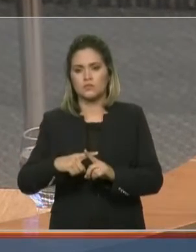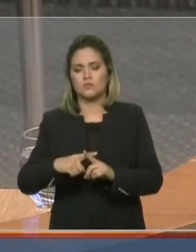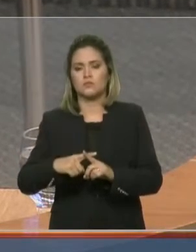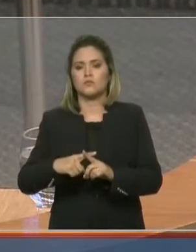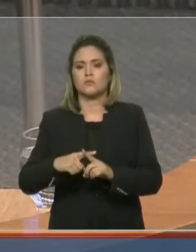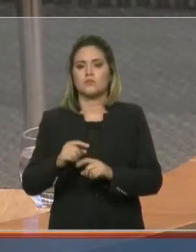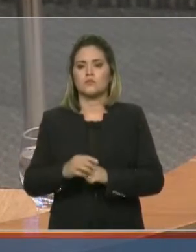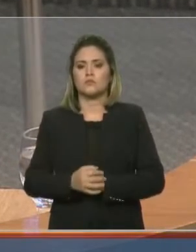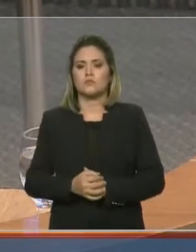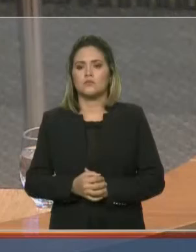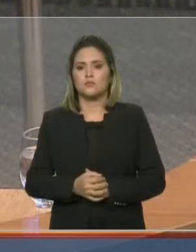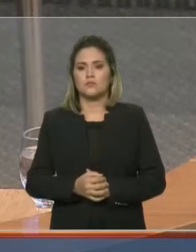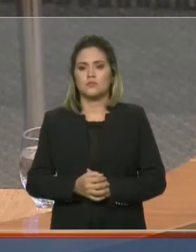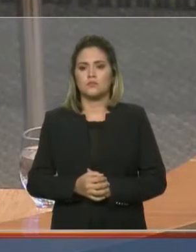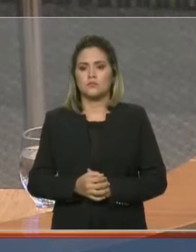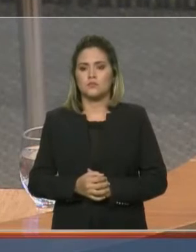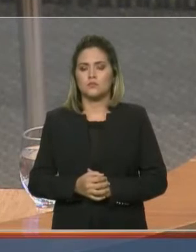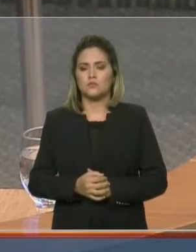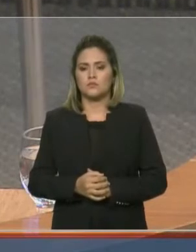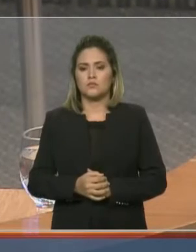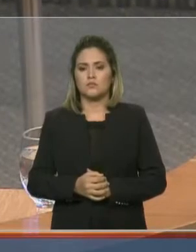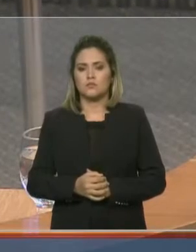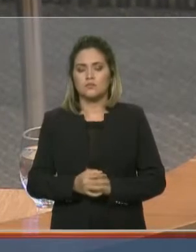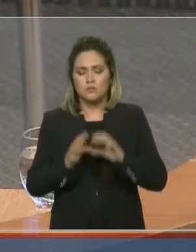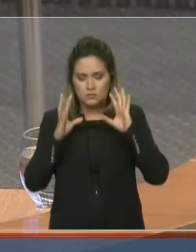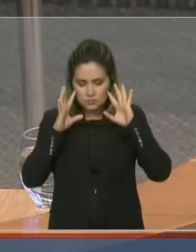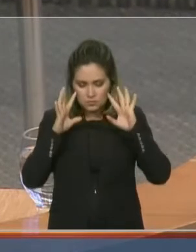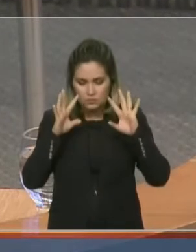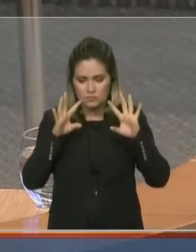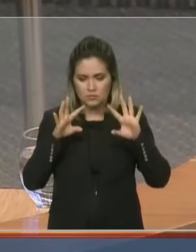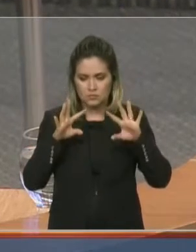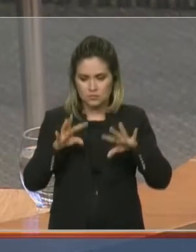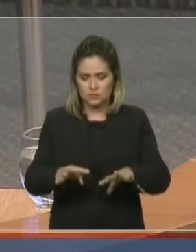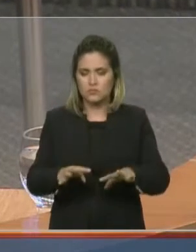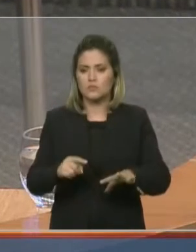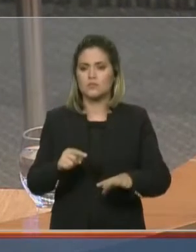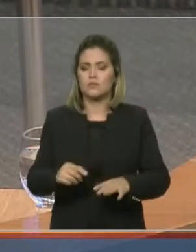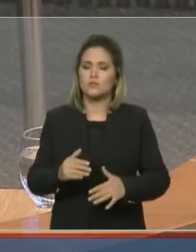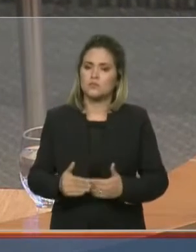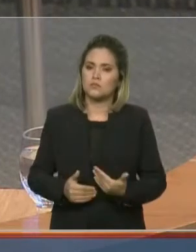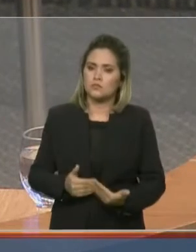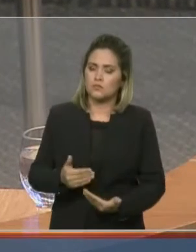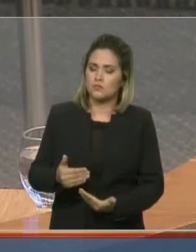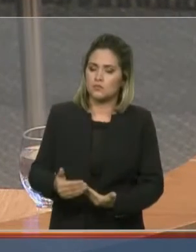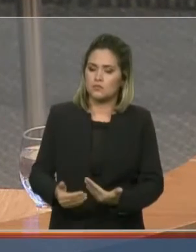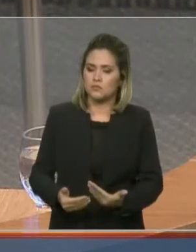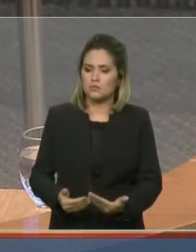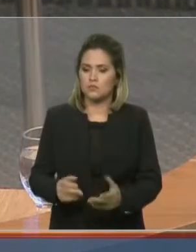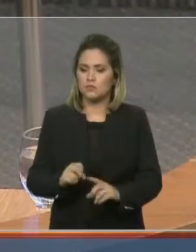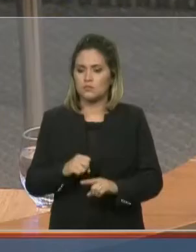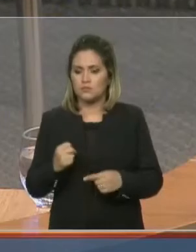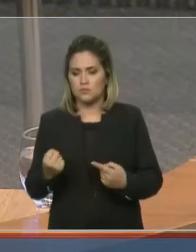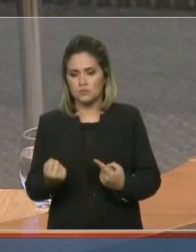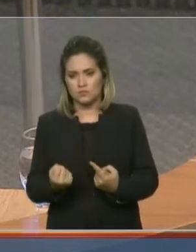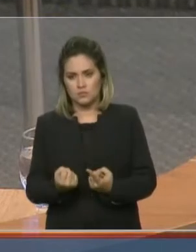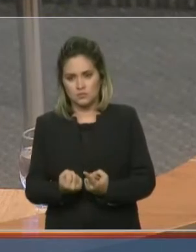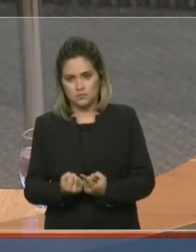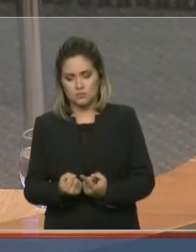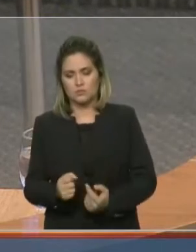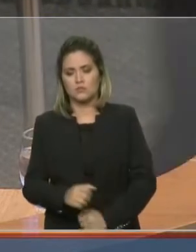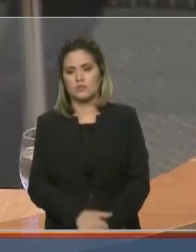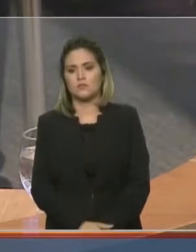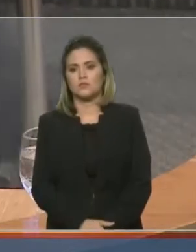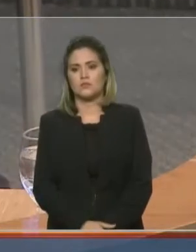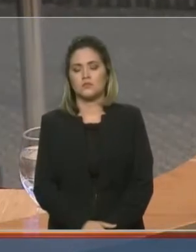muita atenção todo esse processo que a sociedade civil, de modo